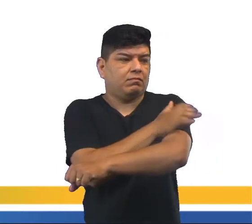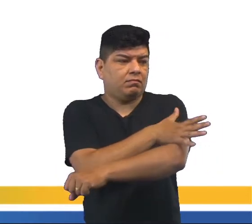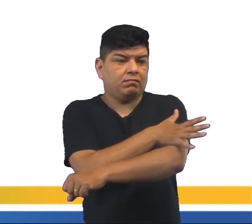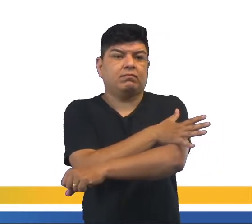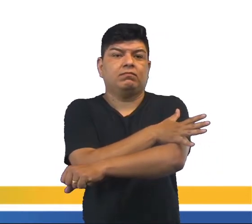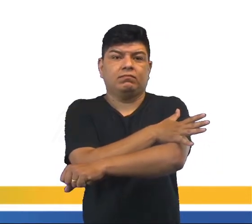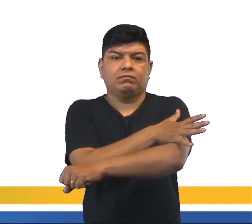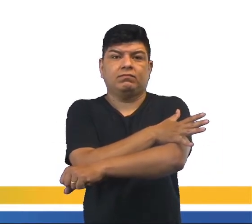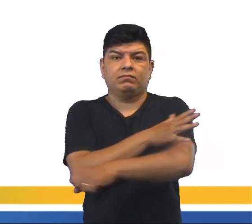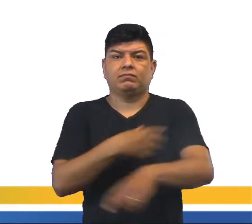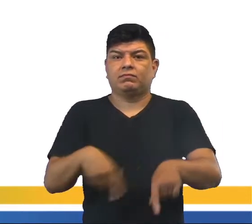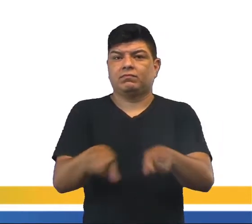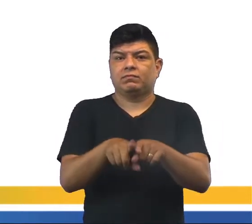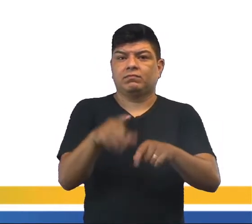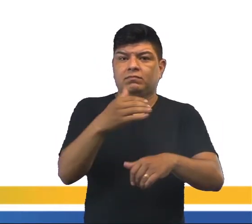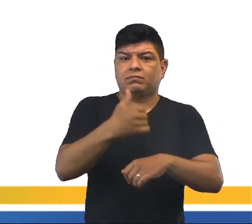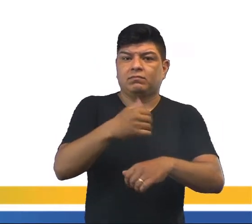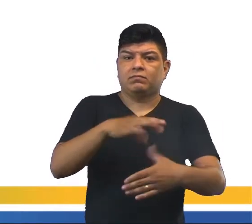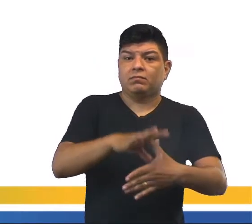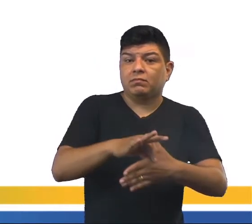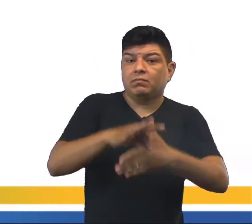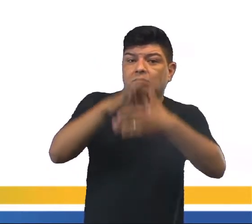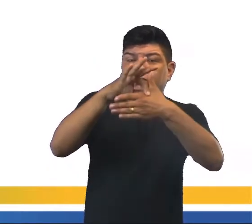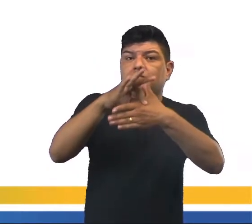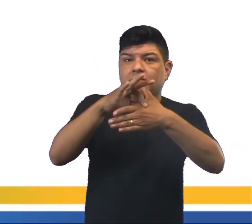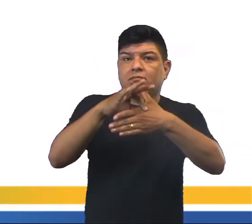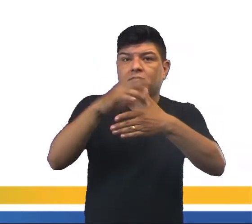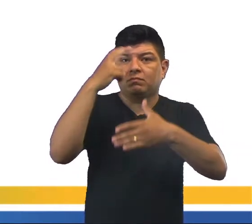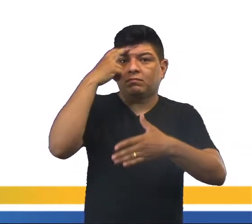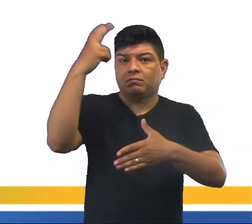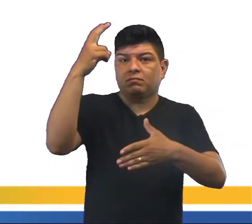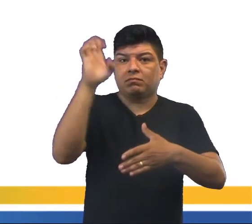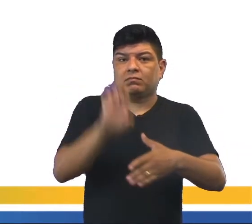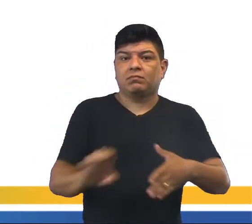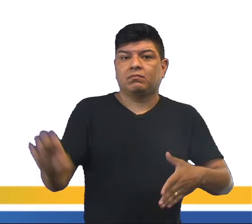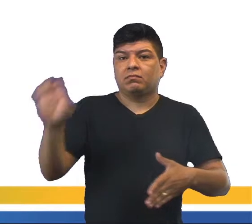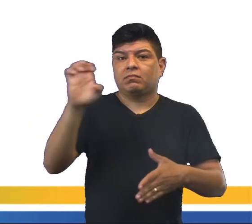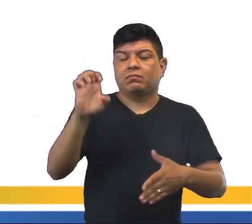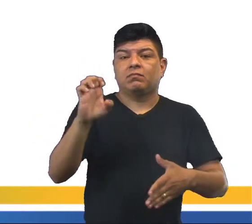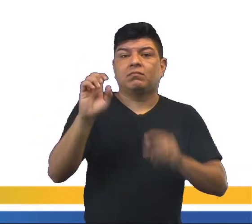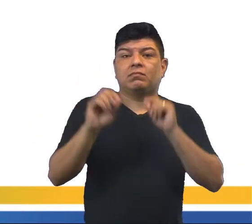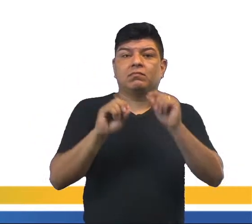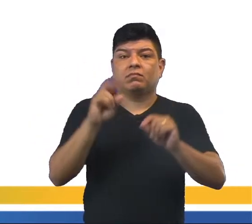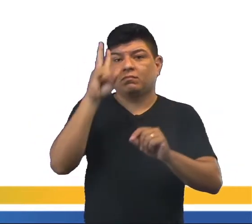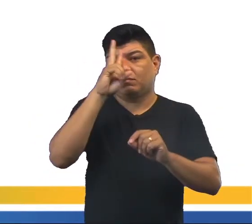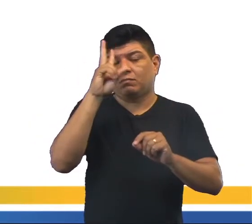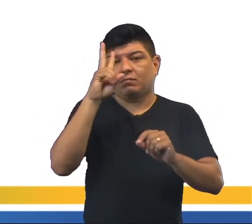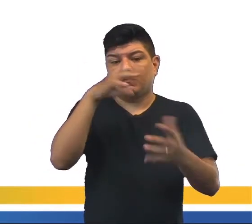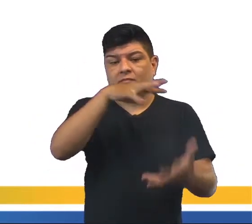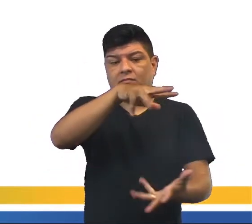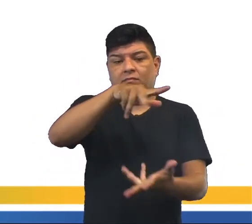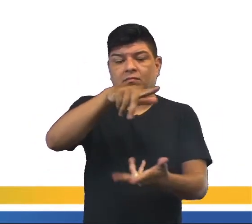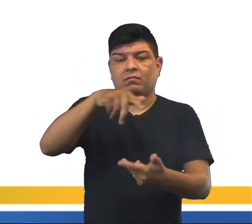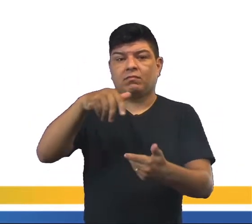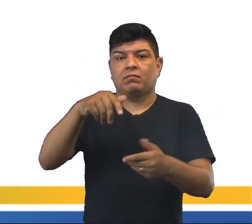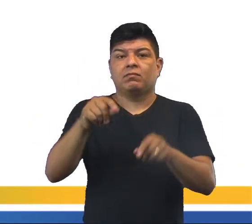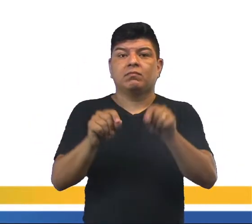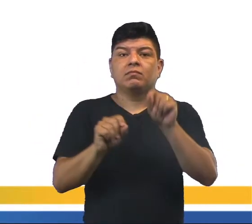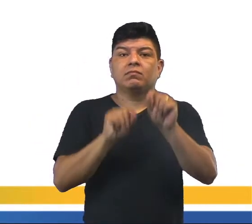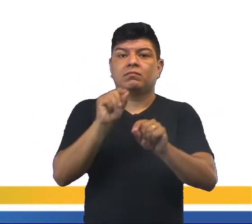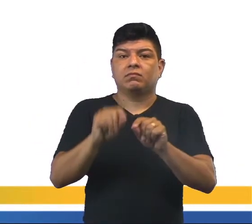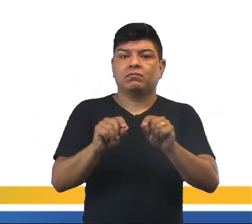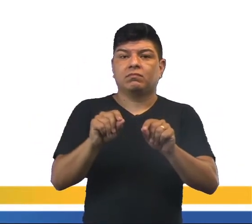do racismo, líderes intelectuais europeus classificaram o mundo conforme sua própria medida, ou seja,